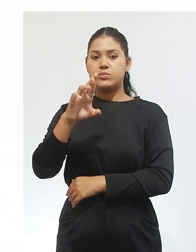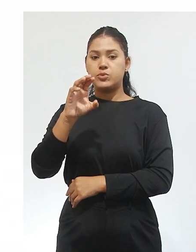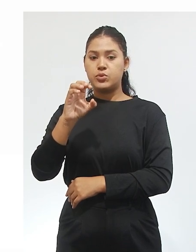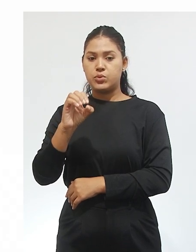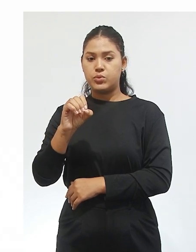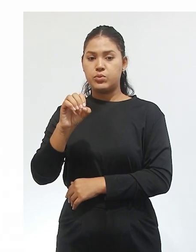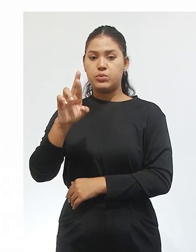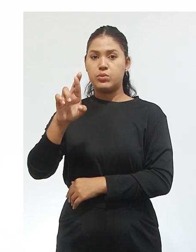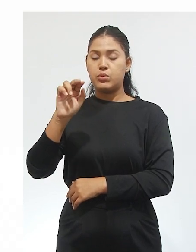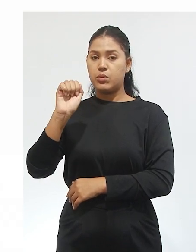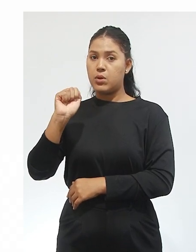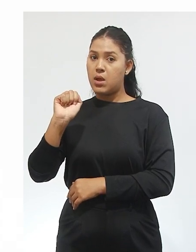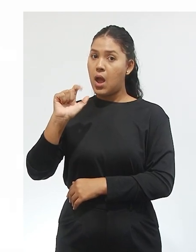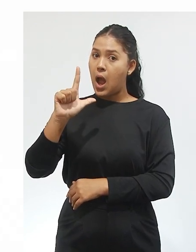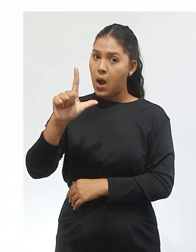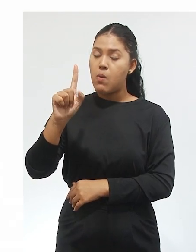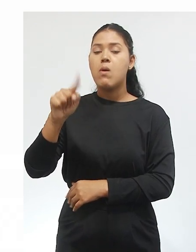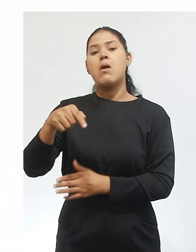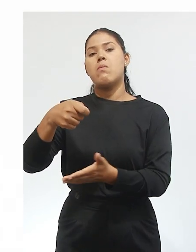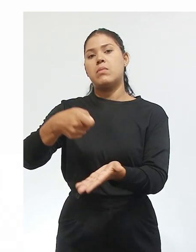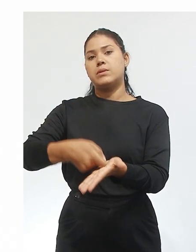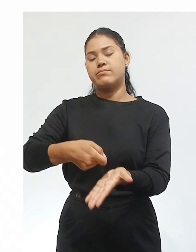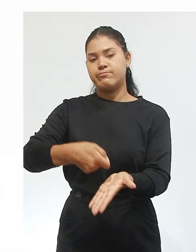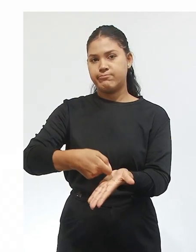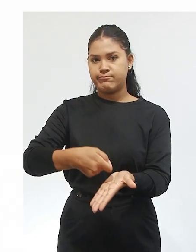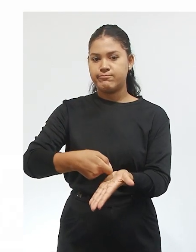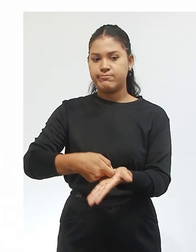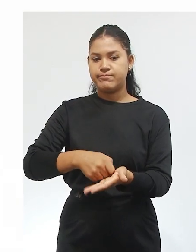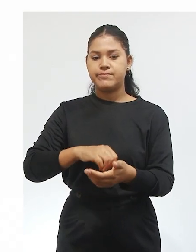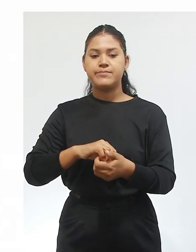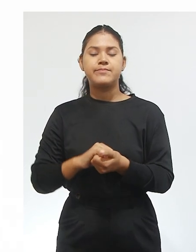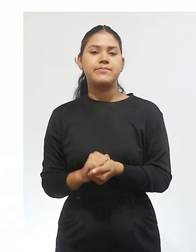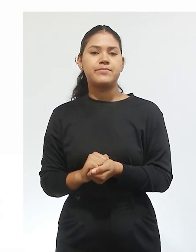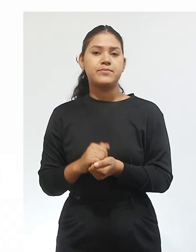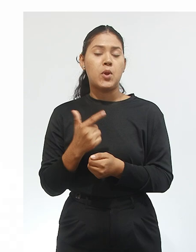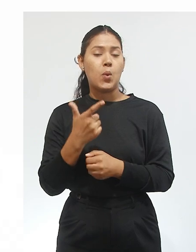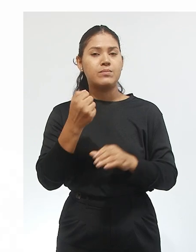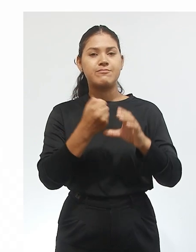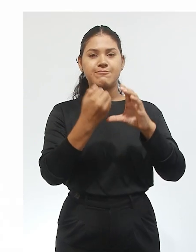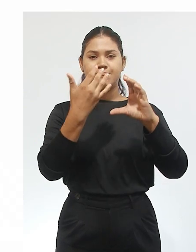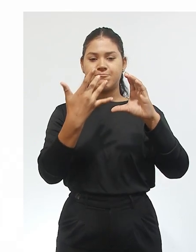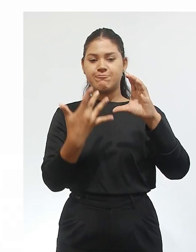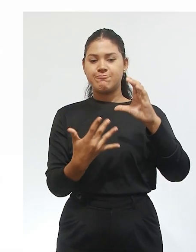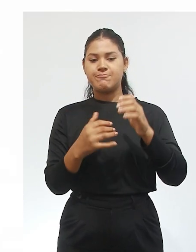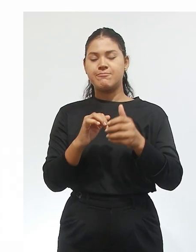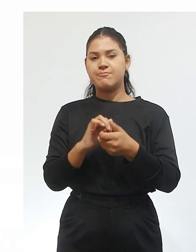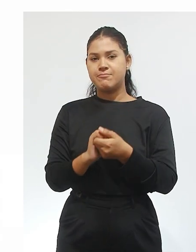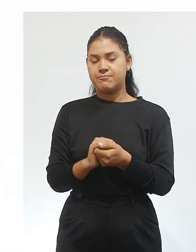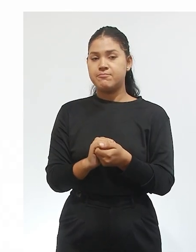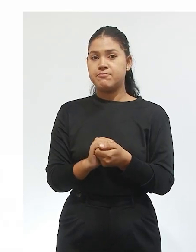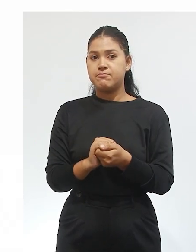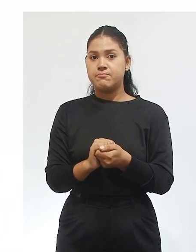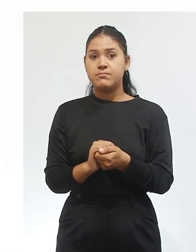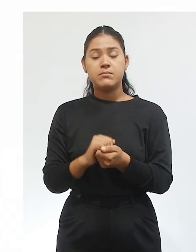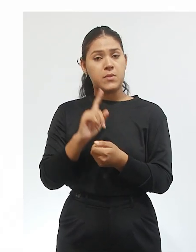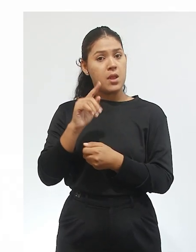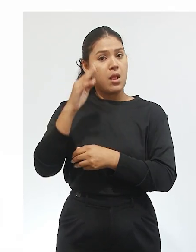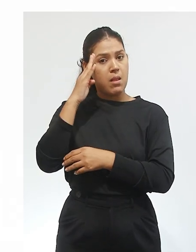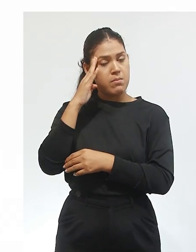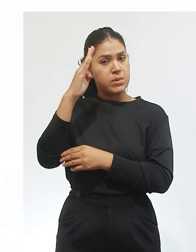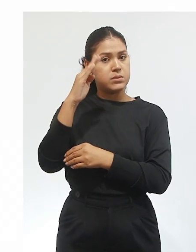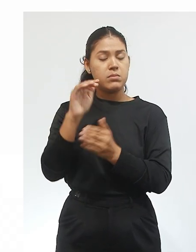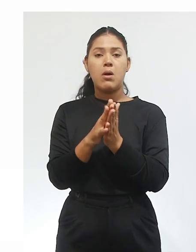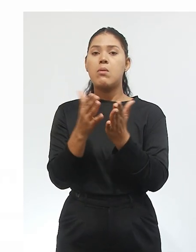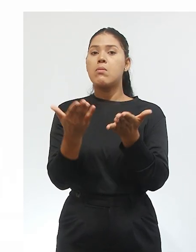tá? Não esqueça, essa é uma das especificidades dele. Outra característica, ele é principal porque vai registrar todos